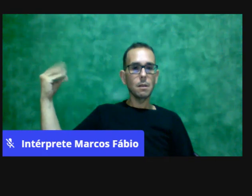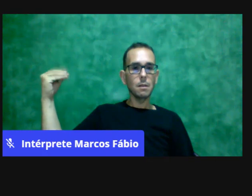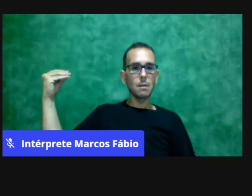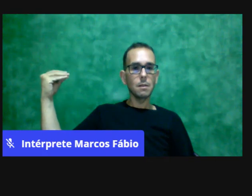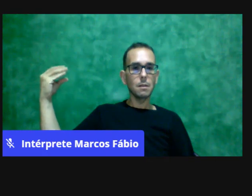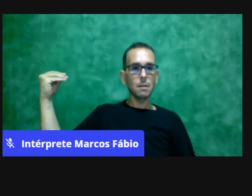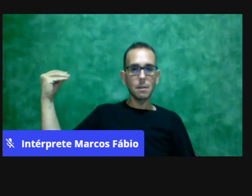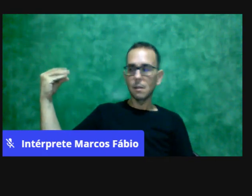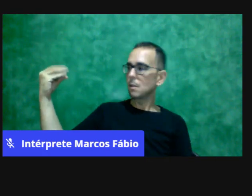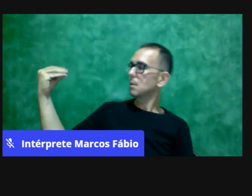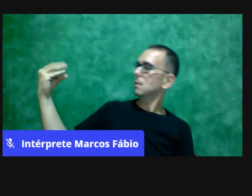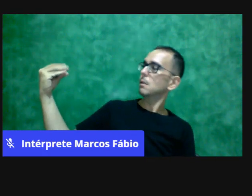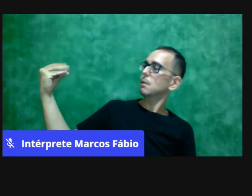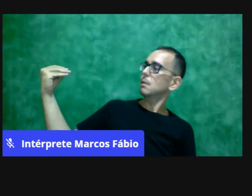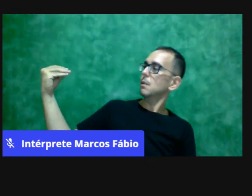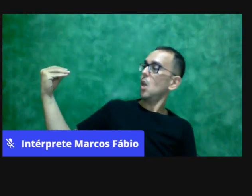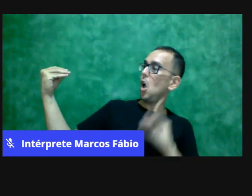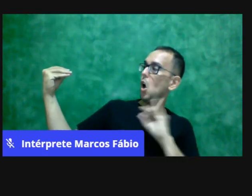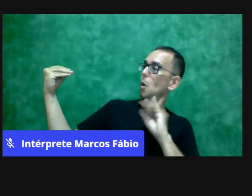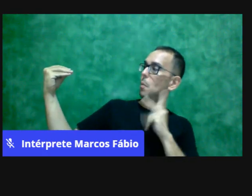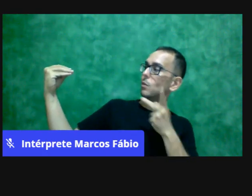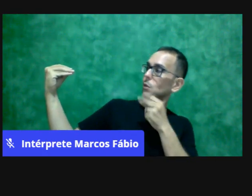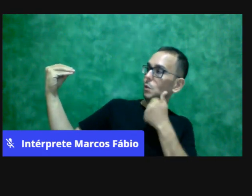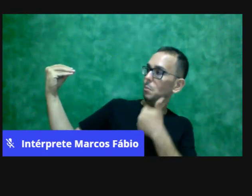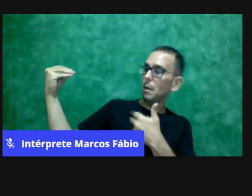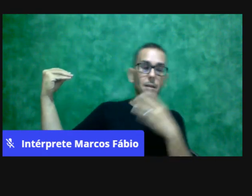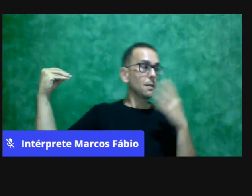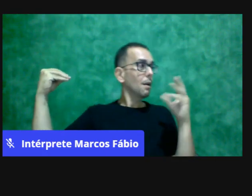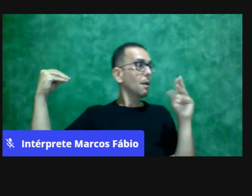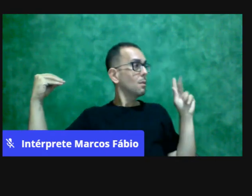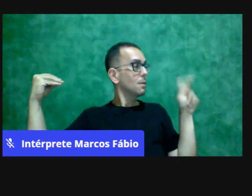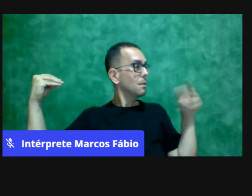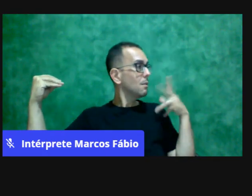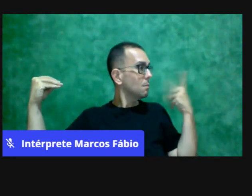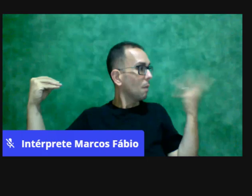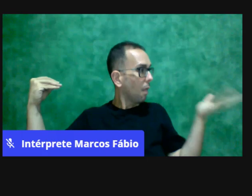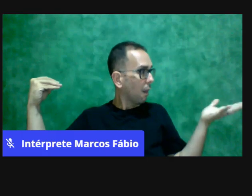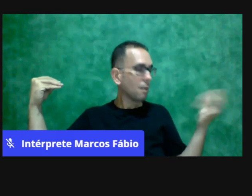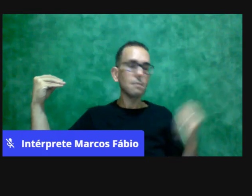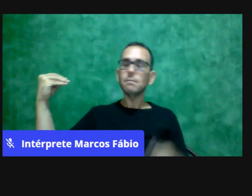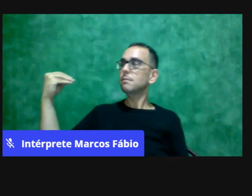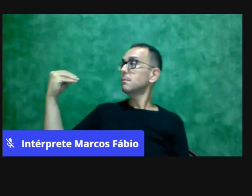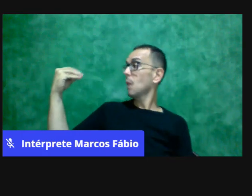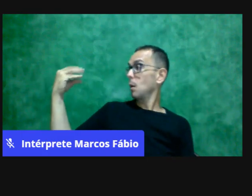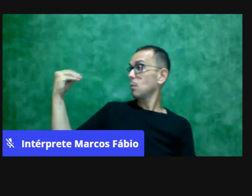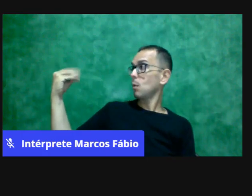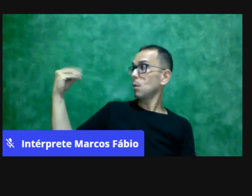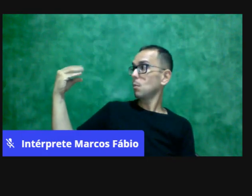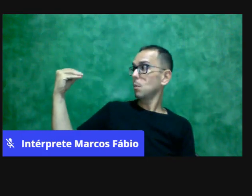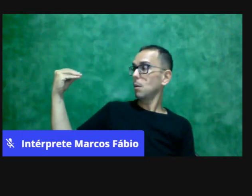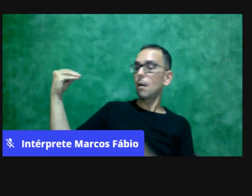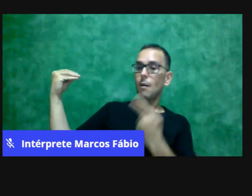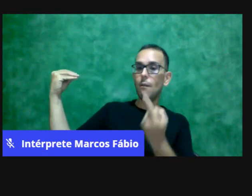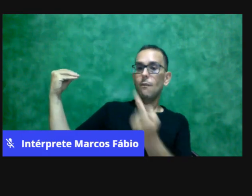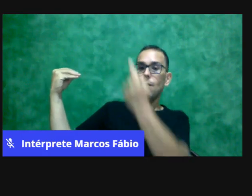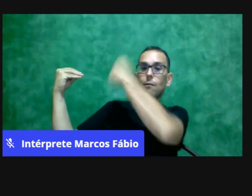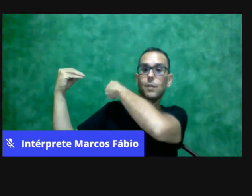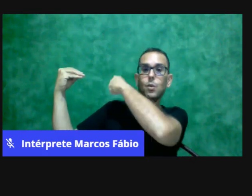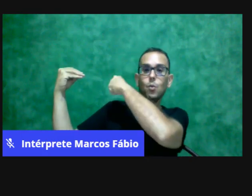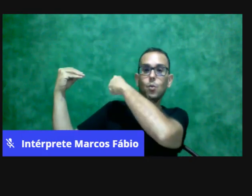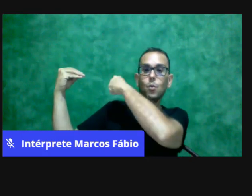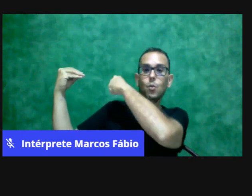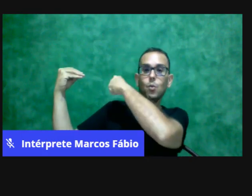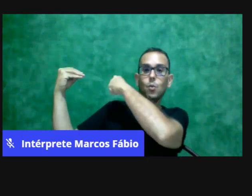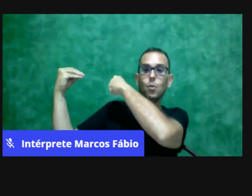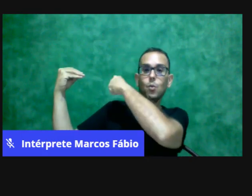com a Pro aqui, né? Oi, Pro, oi, Patinho, como vai as crianças, tá? Olha como é importante o fundo estar limpo ali.